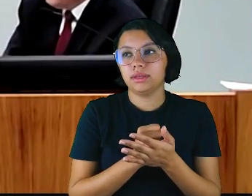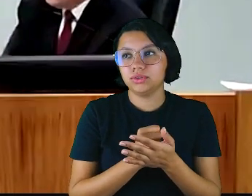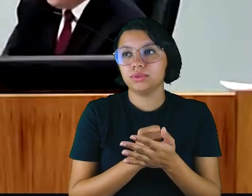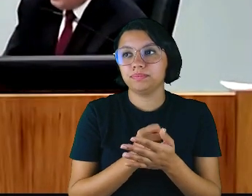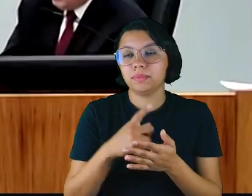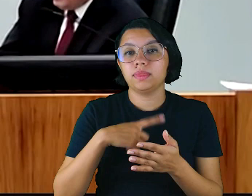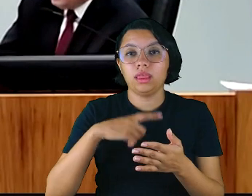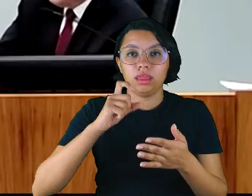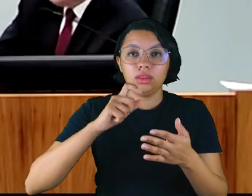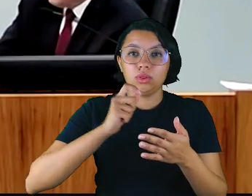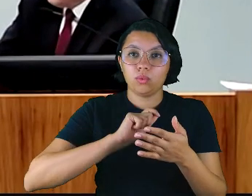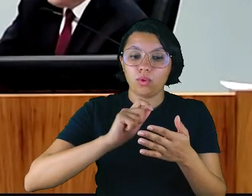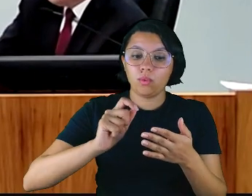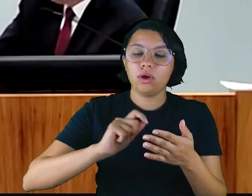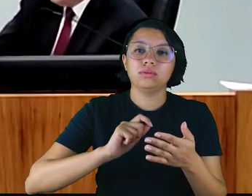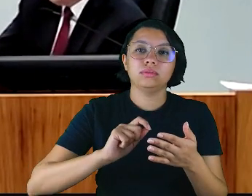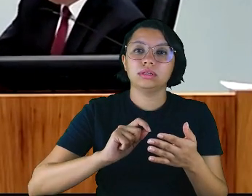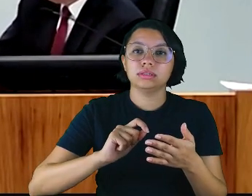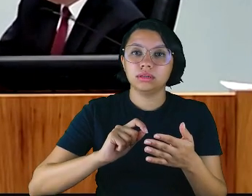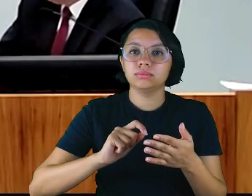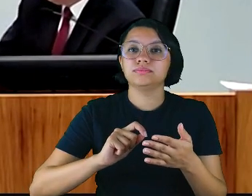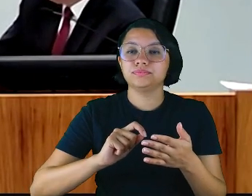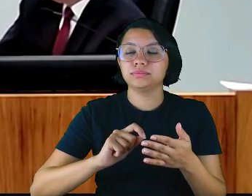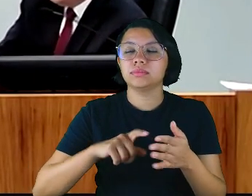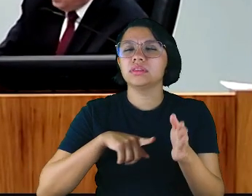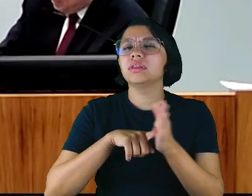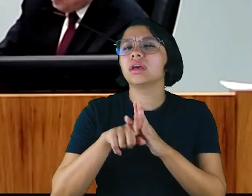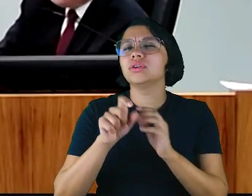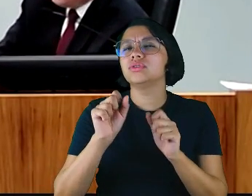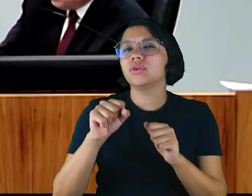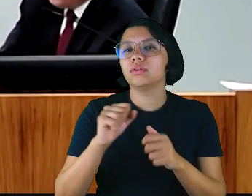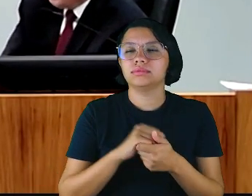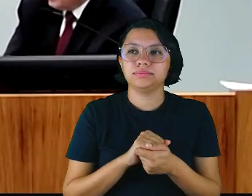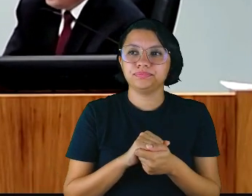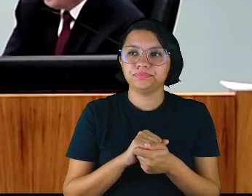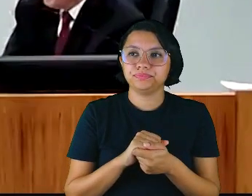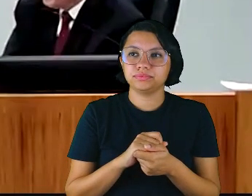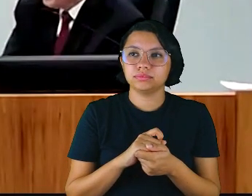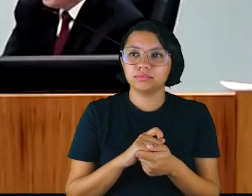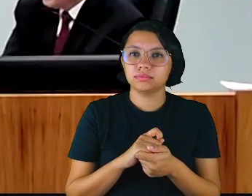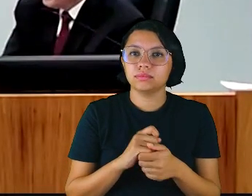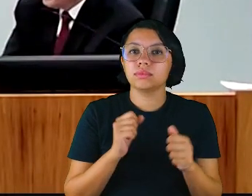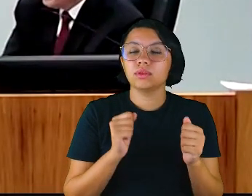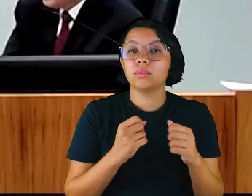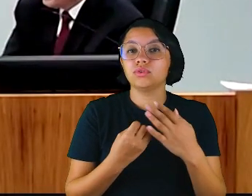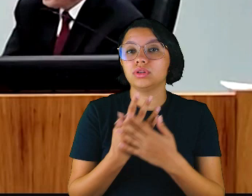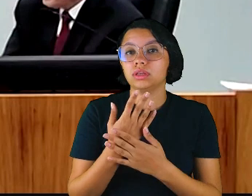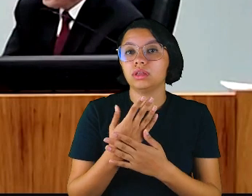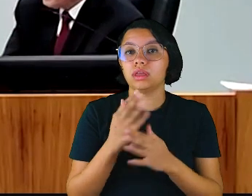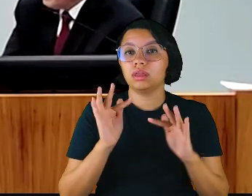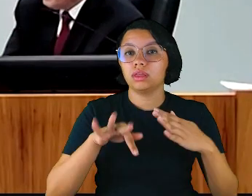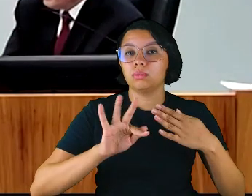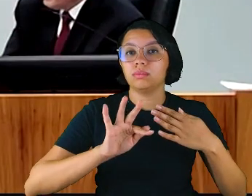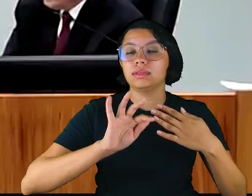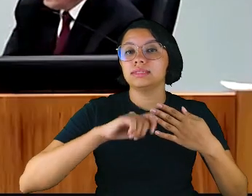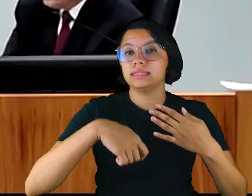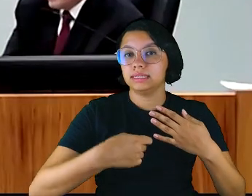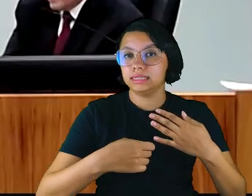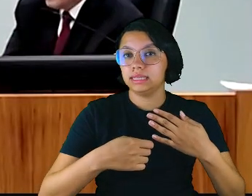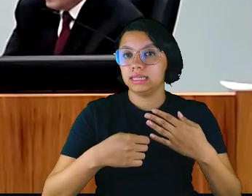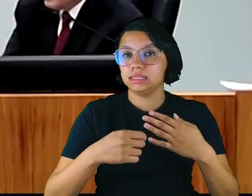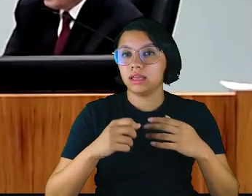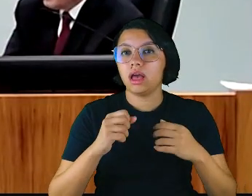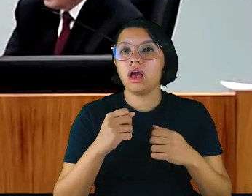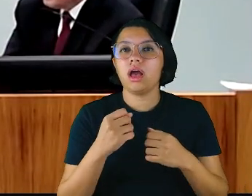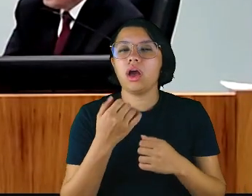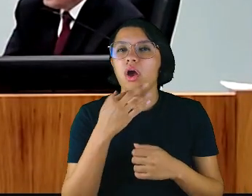sempre, havendo essa anotação, se não tem no CNIS, eles questionam sempre. E pode gerar uma sentença desfavorável